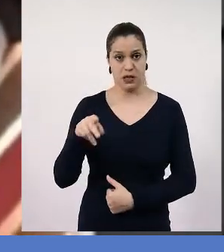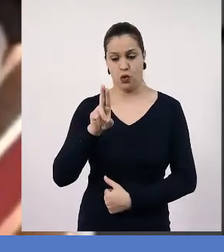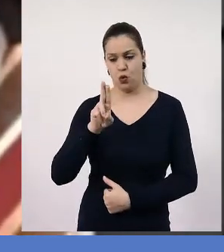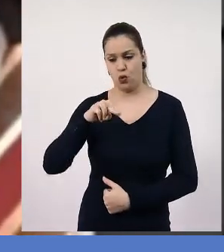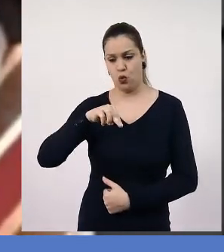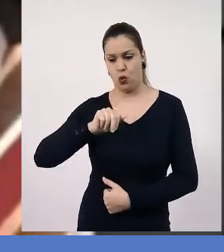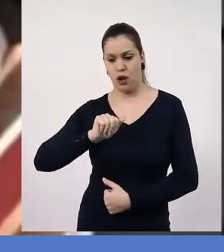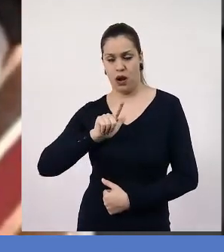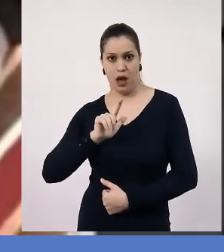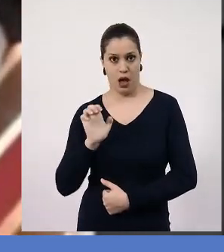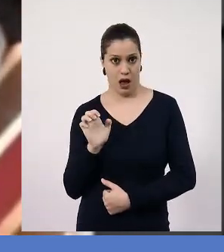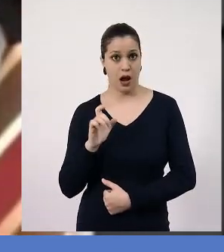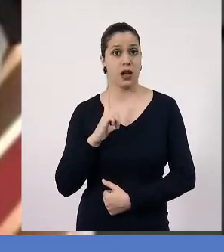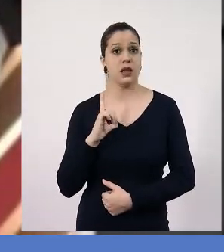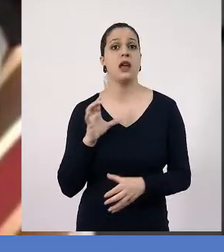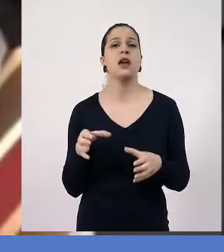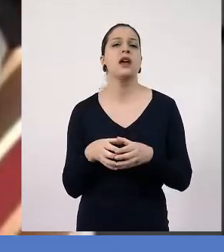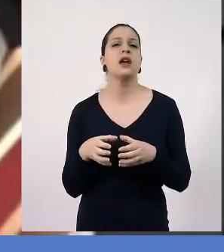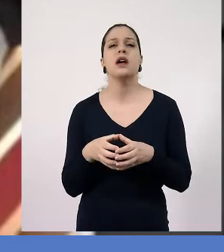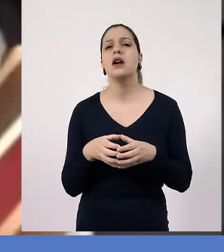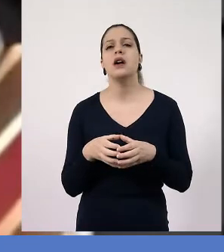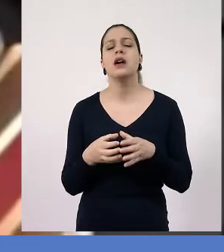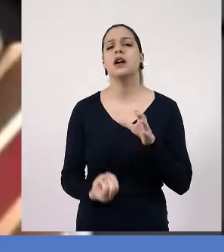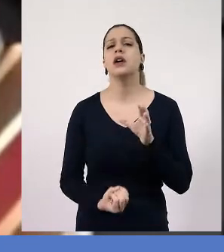de Brasil, a UNALI criou um